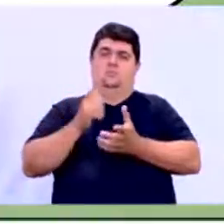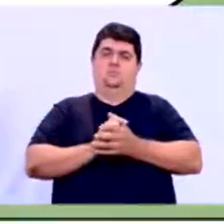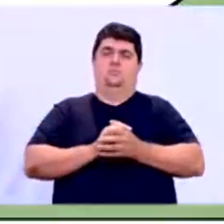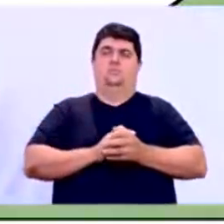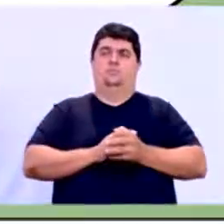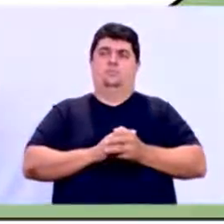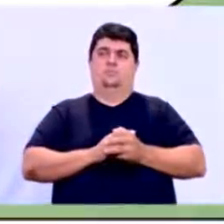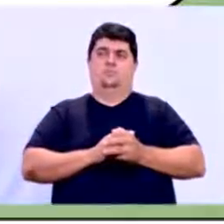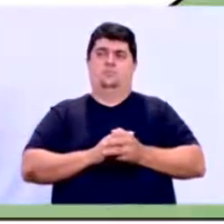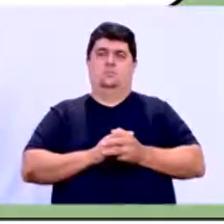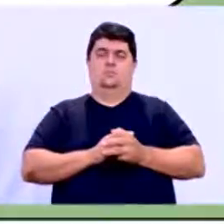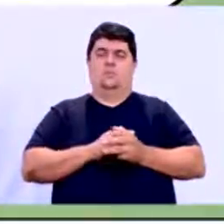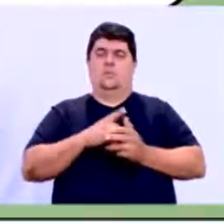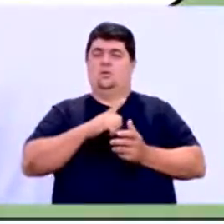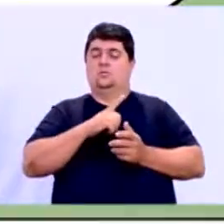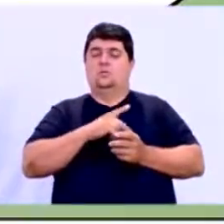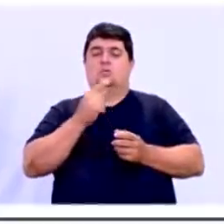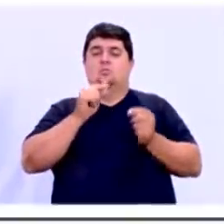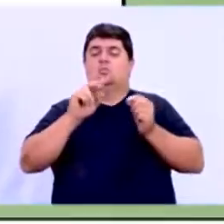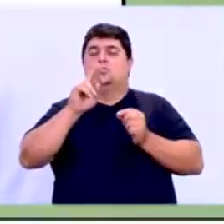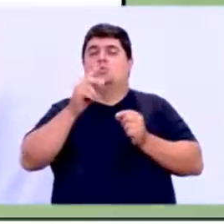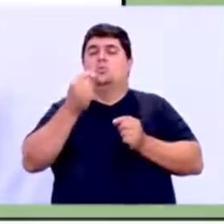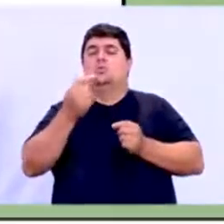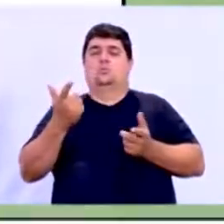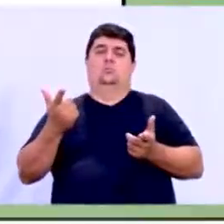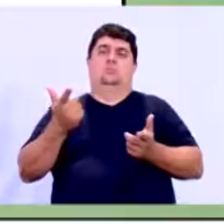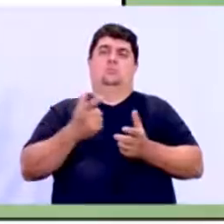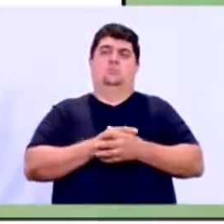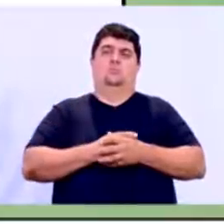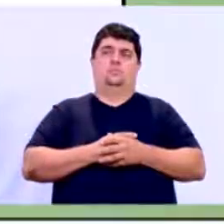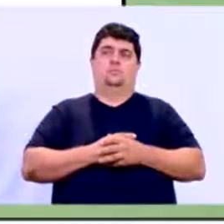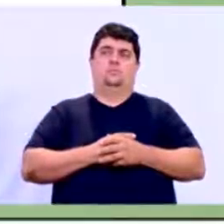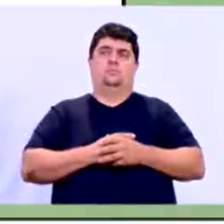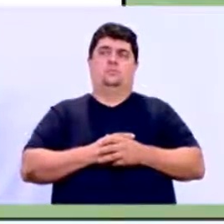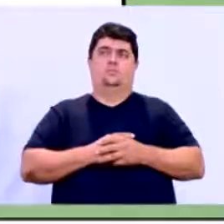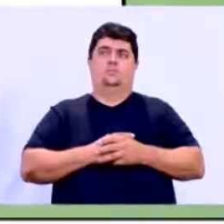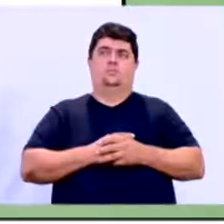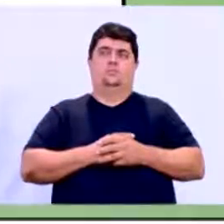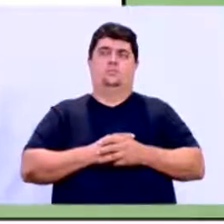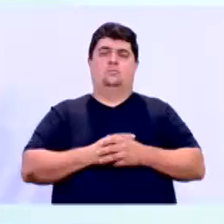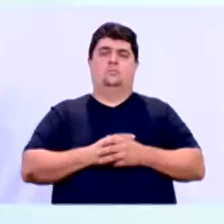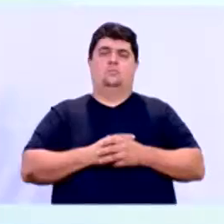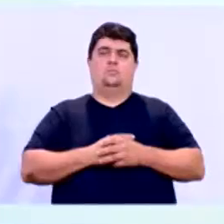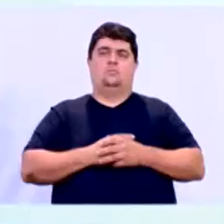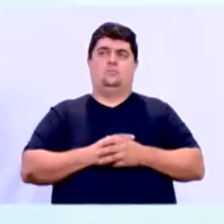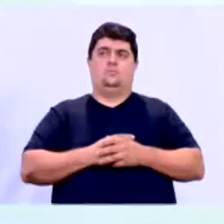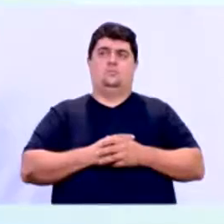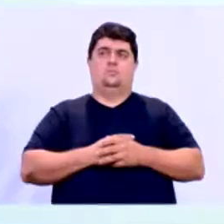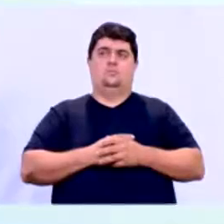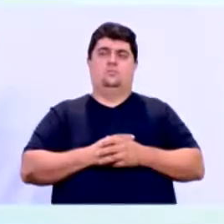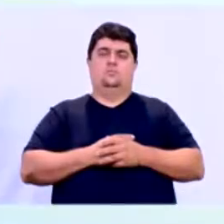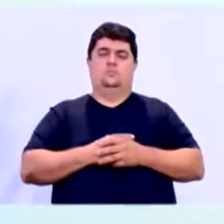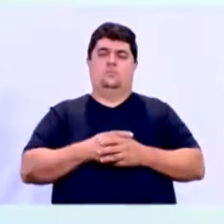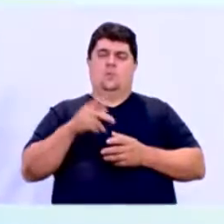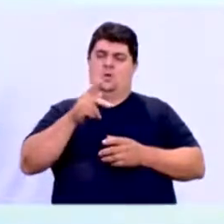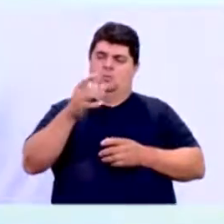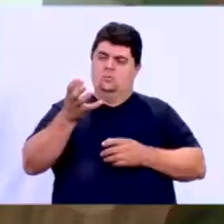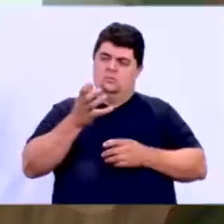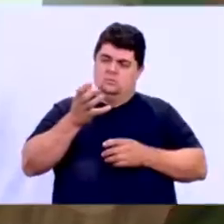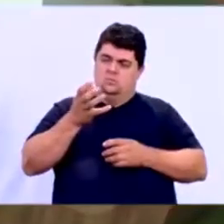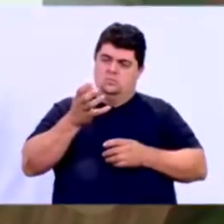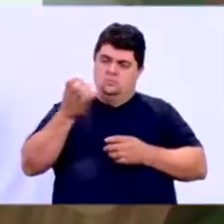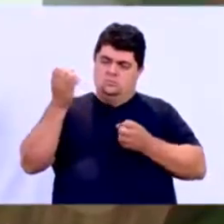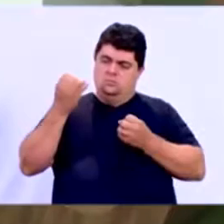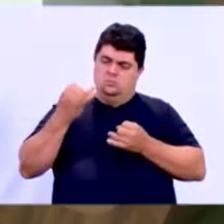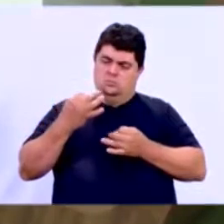quais recursos que eu possuo disponível para isso, certo? Bom, não sei se o professor Gilberto quer colaborar